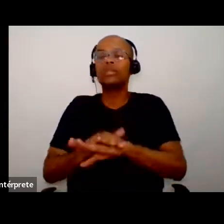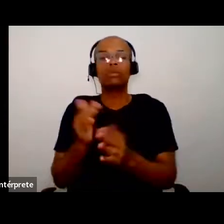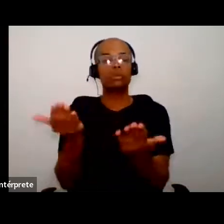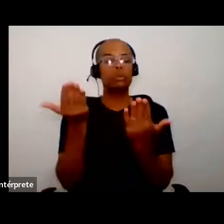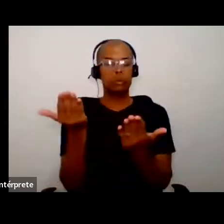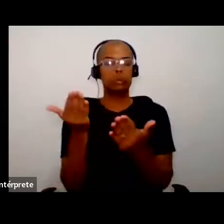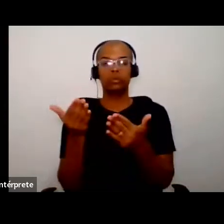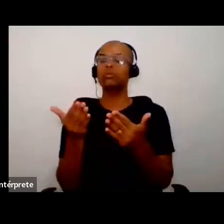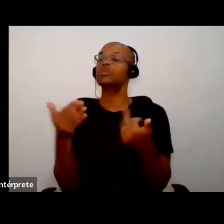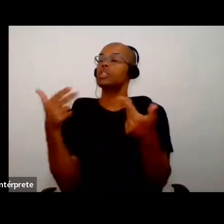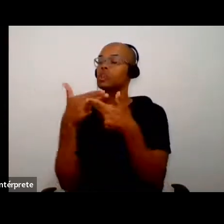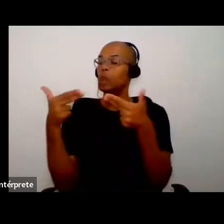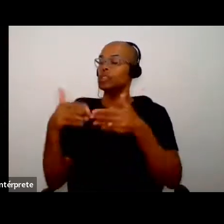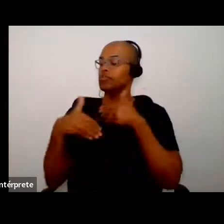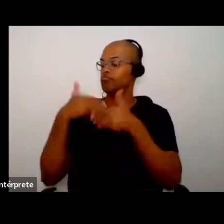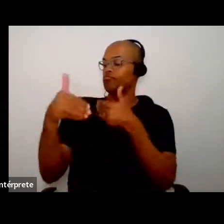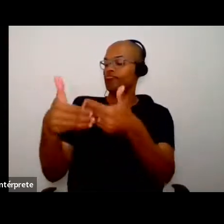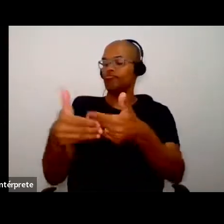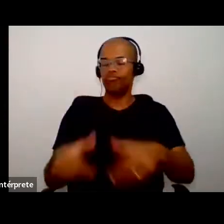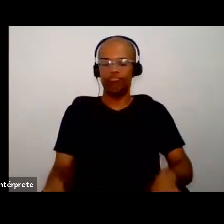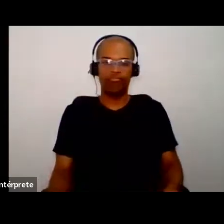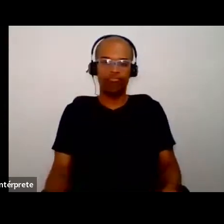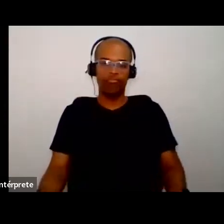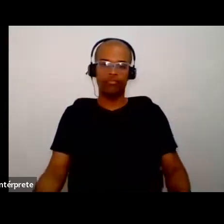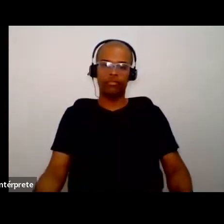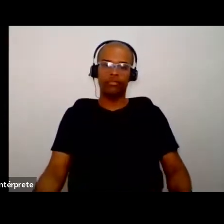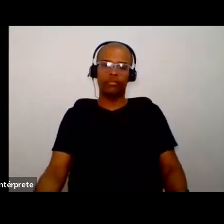avançando as questões.